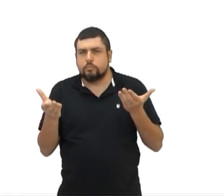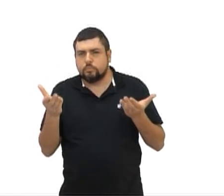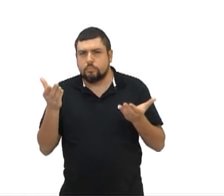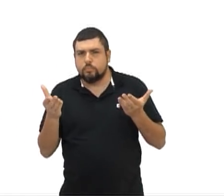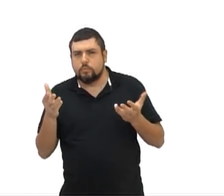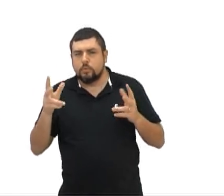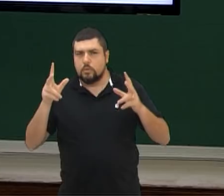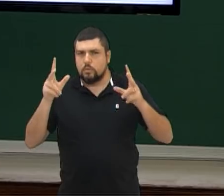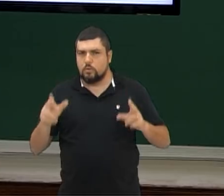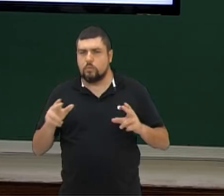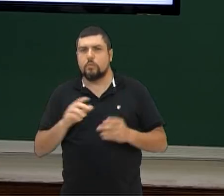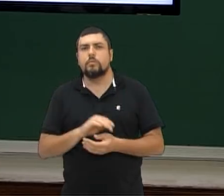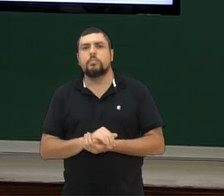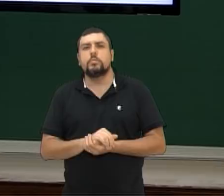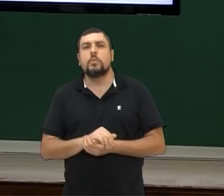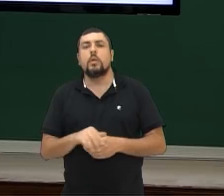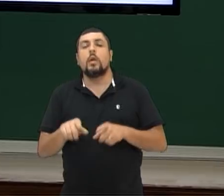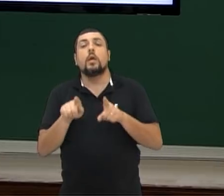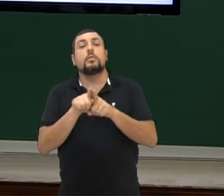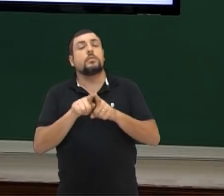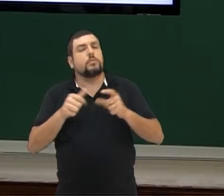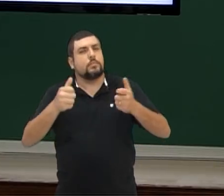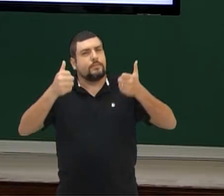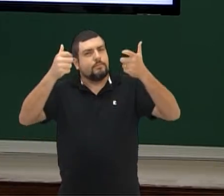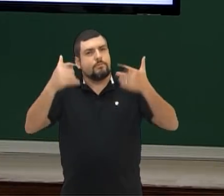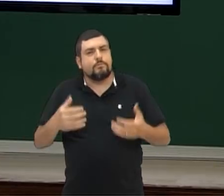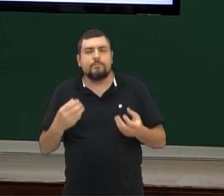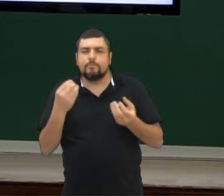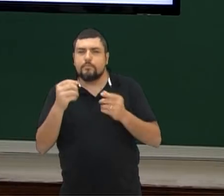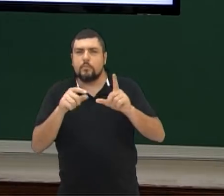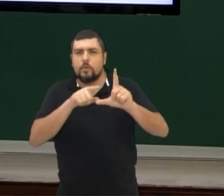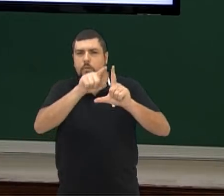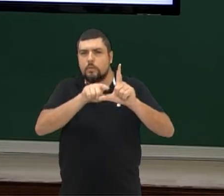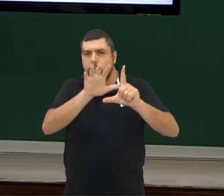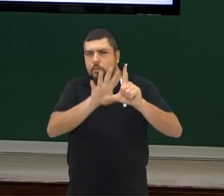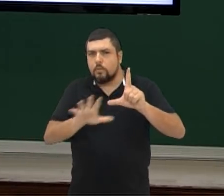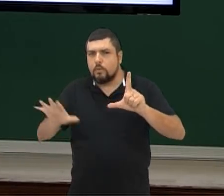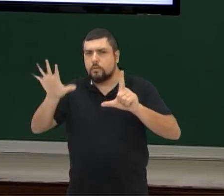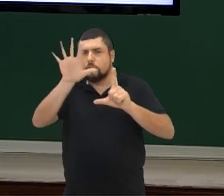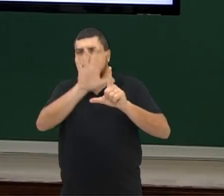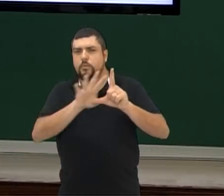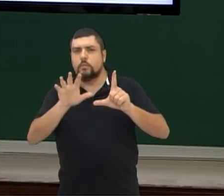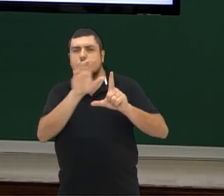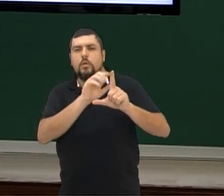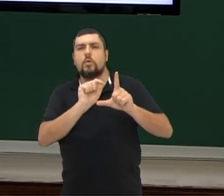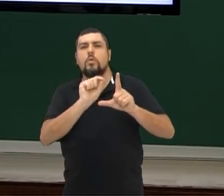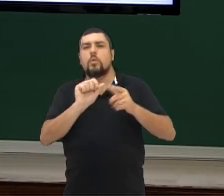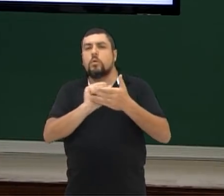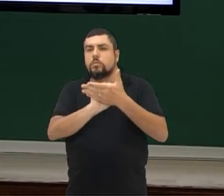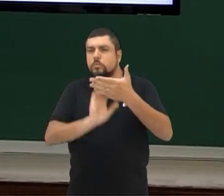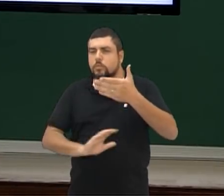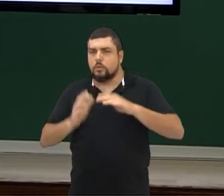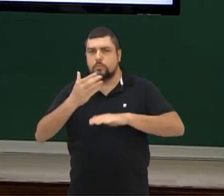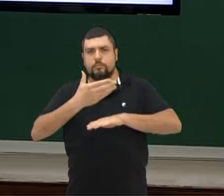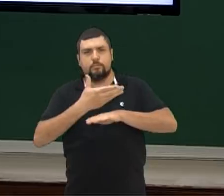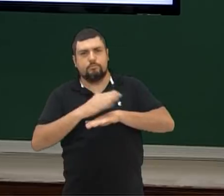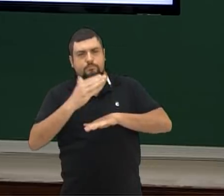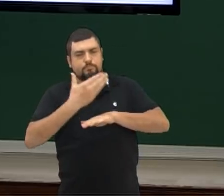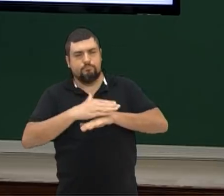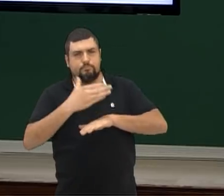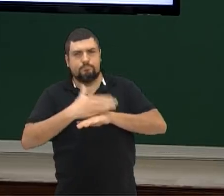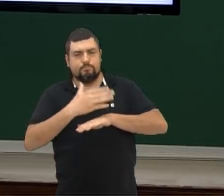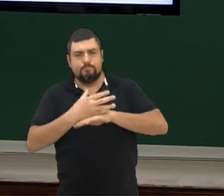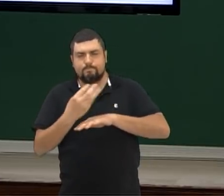proporção. E vamos também trabalhar com o plano cartesiano em situações problema, alguns exercícios,